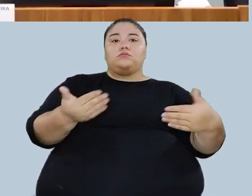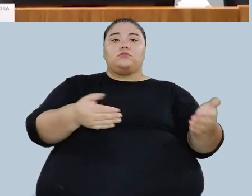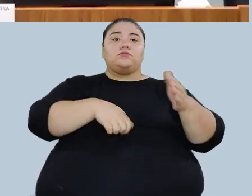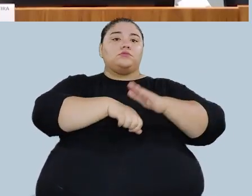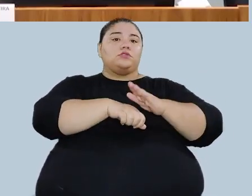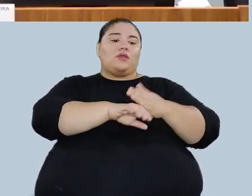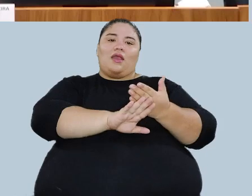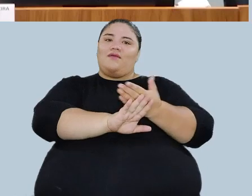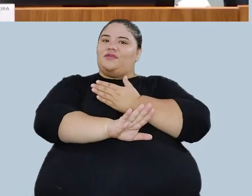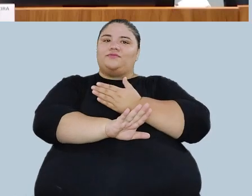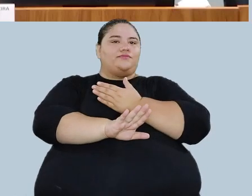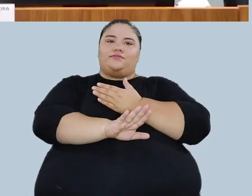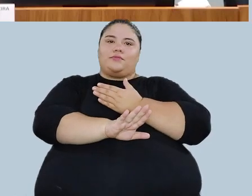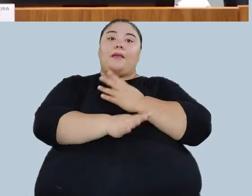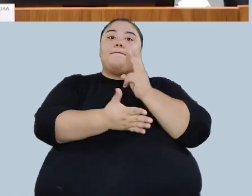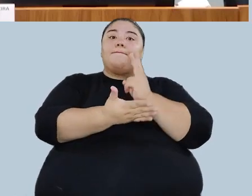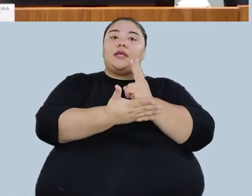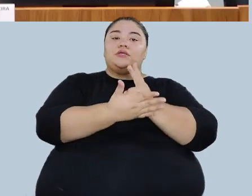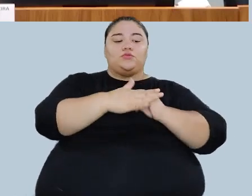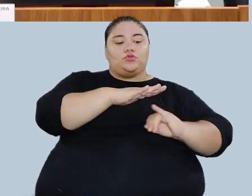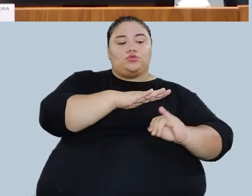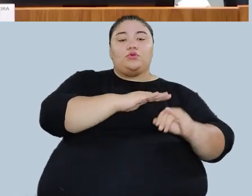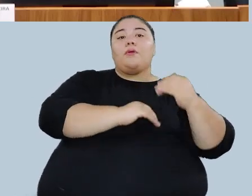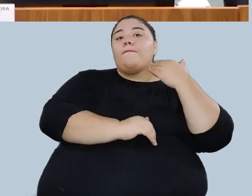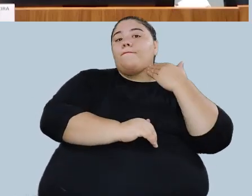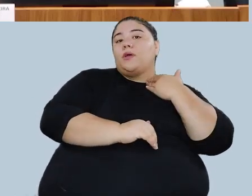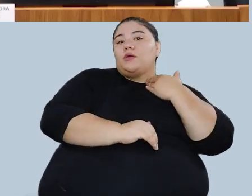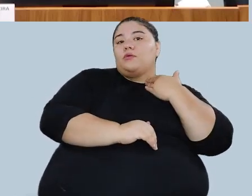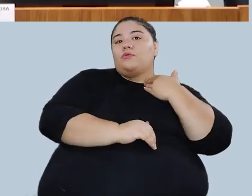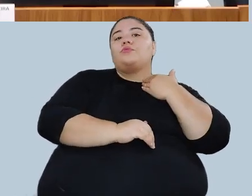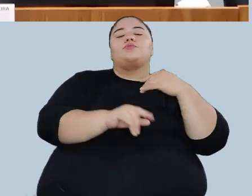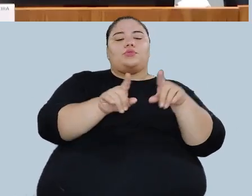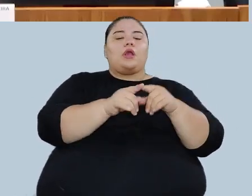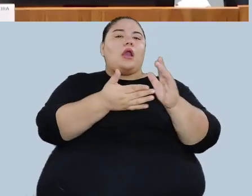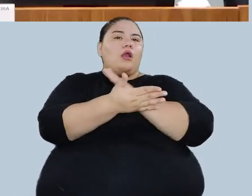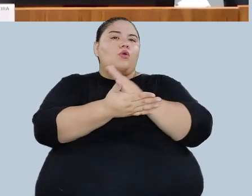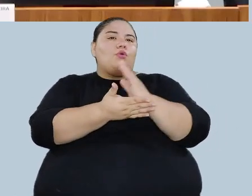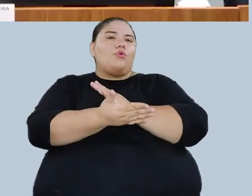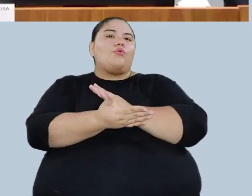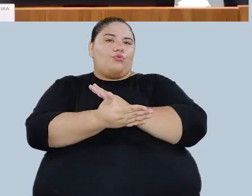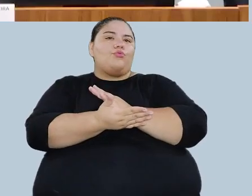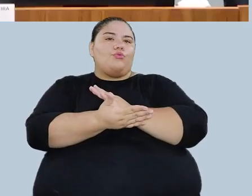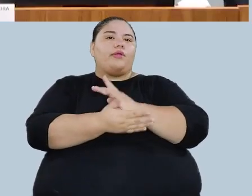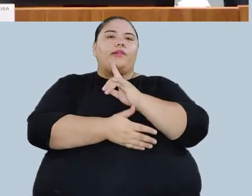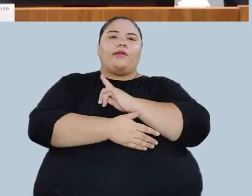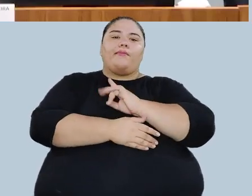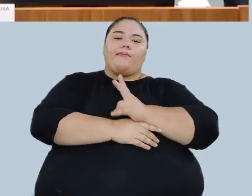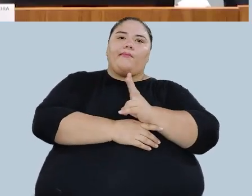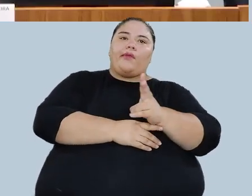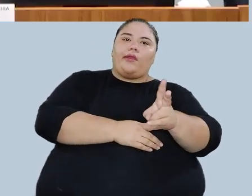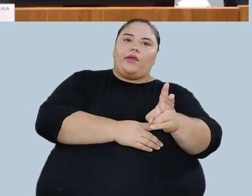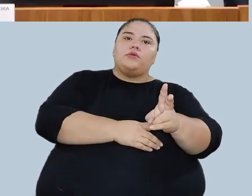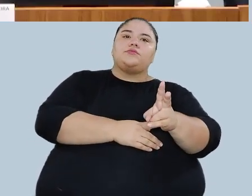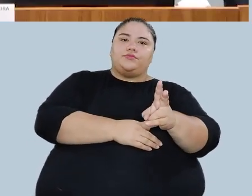não está afastado. E mesmo no caso das instituições bancárias, nós veremos que algumas operações serão mantidas no